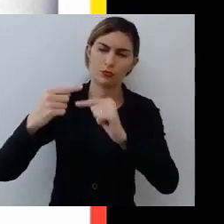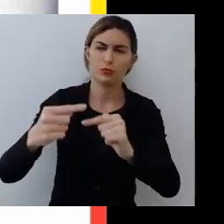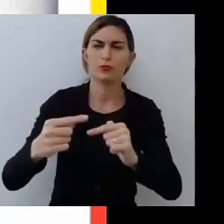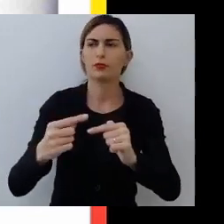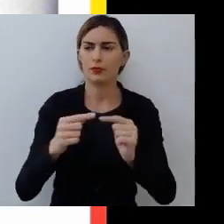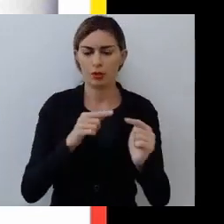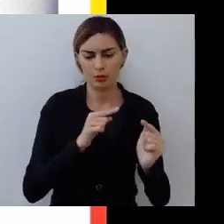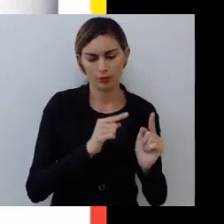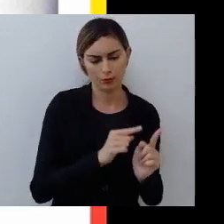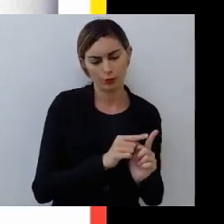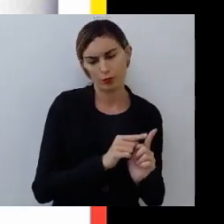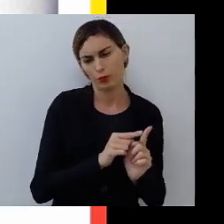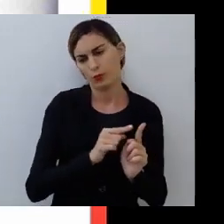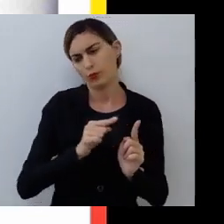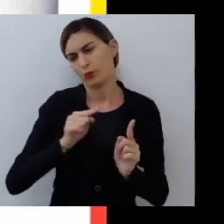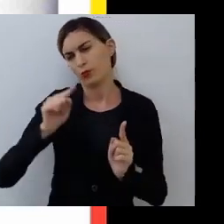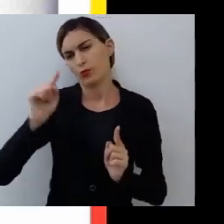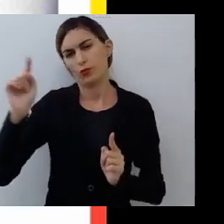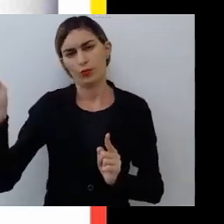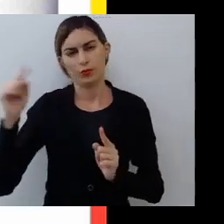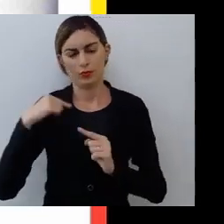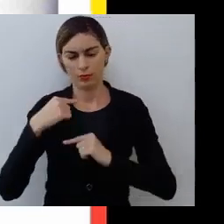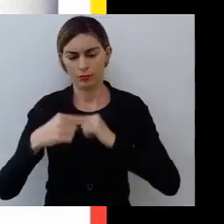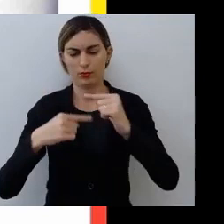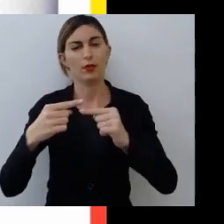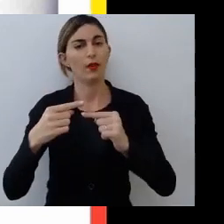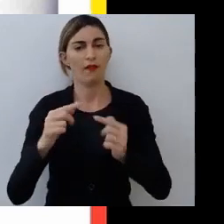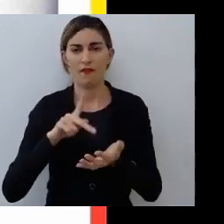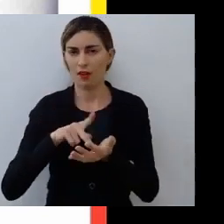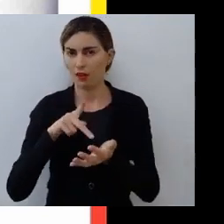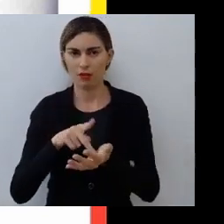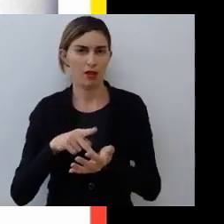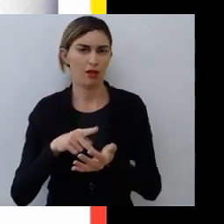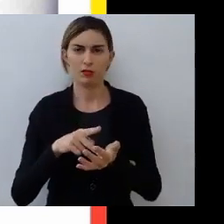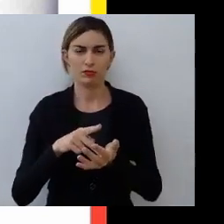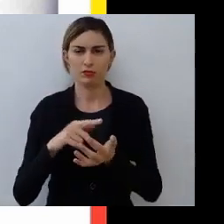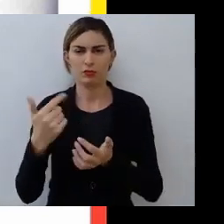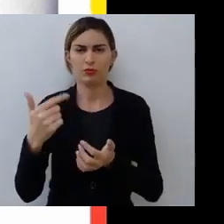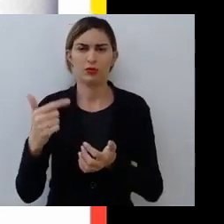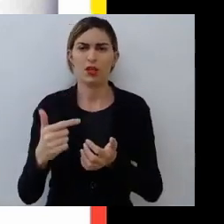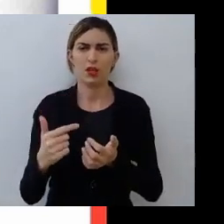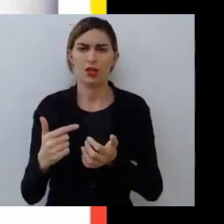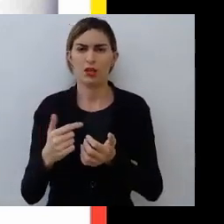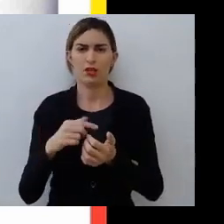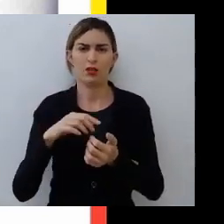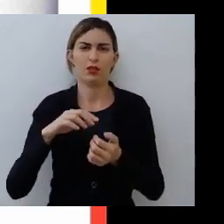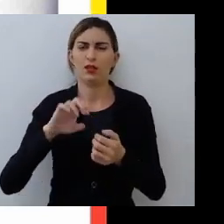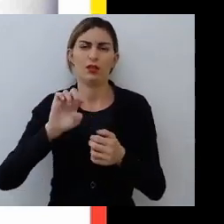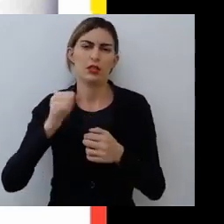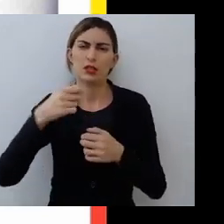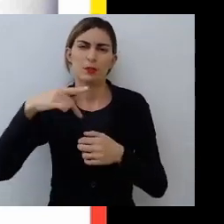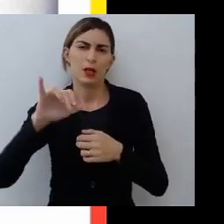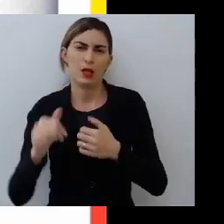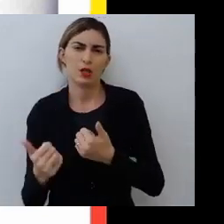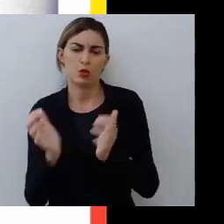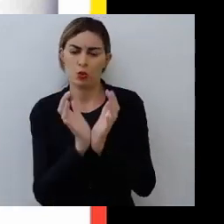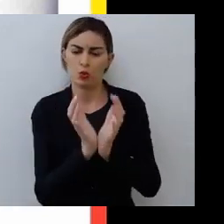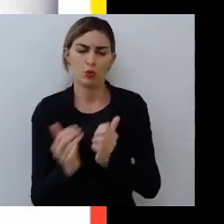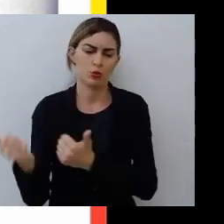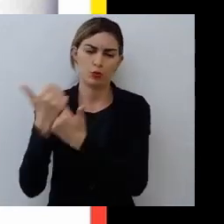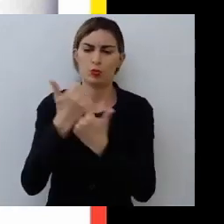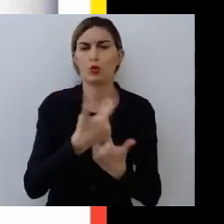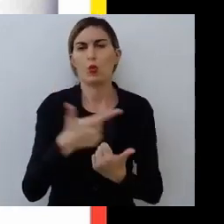linear. Na verdade, nós não chegamos a uma espécie substituir a outra. Pelo contrário, chegamos